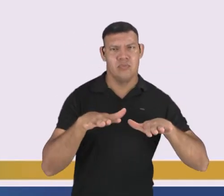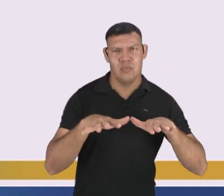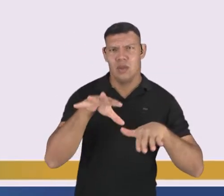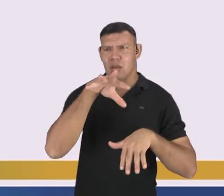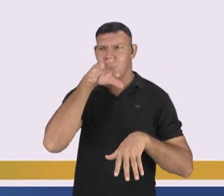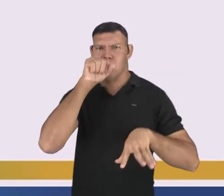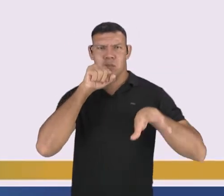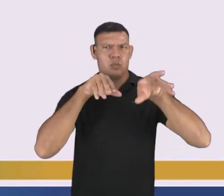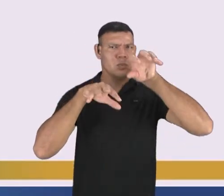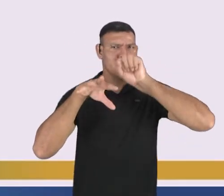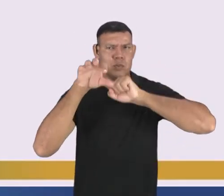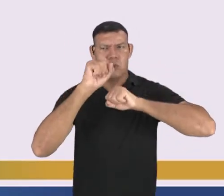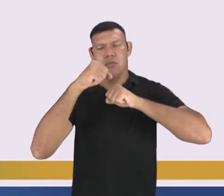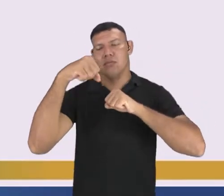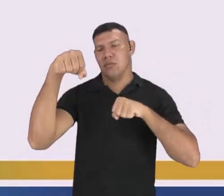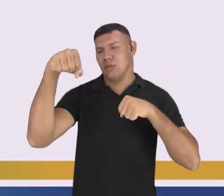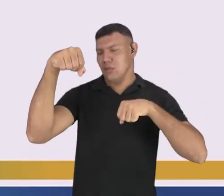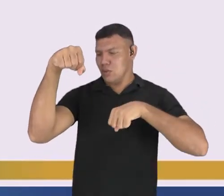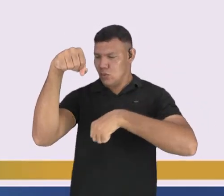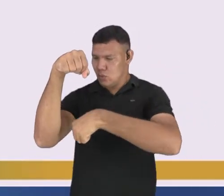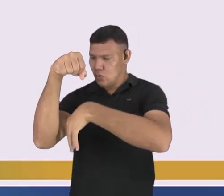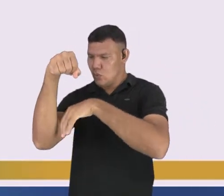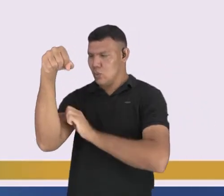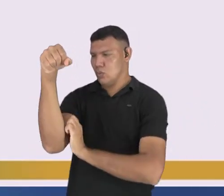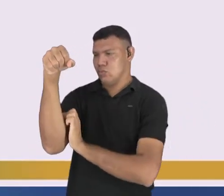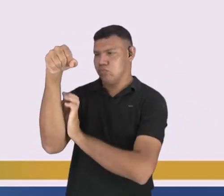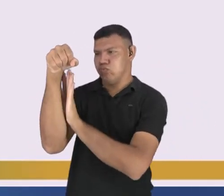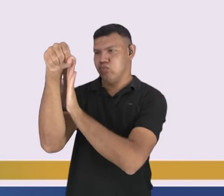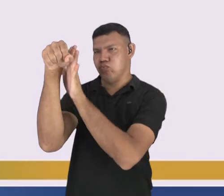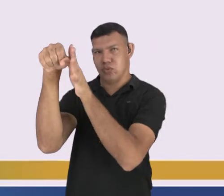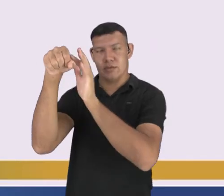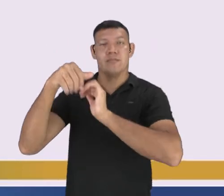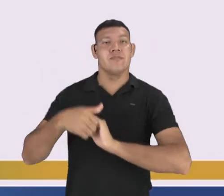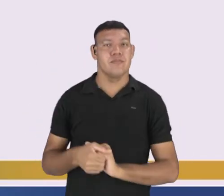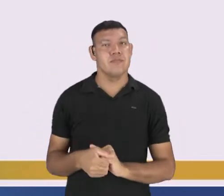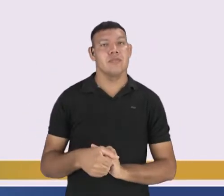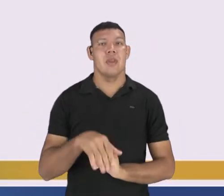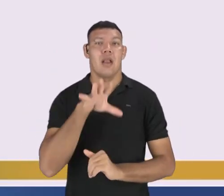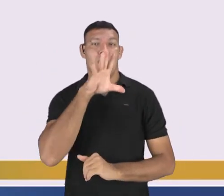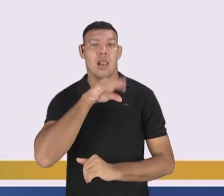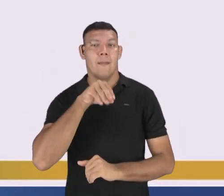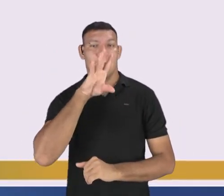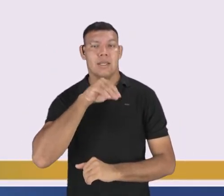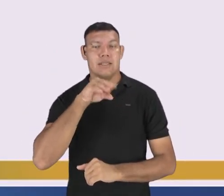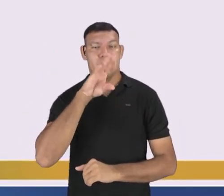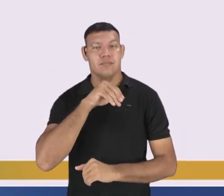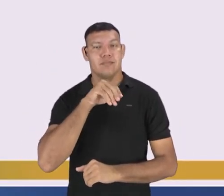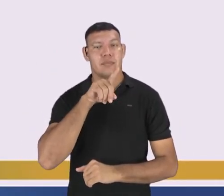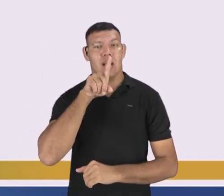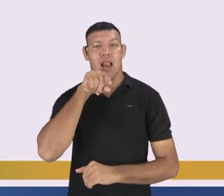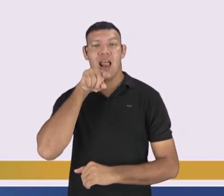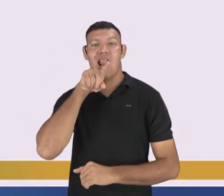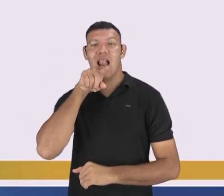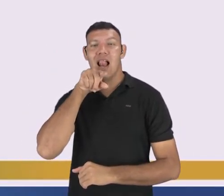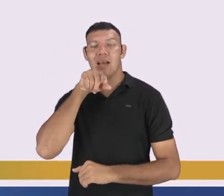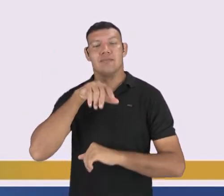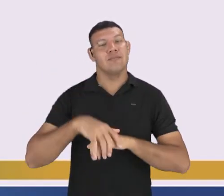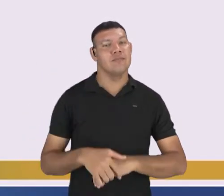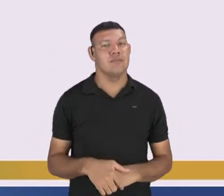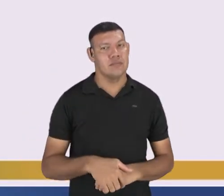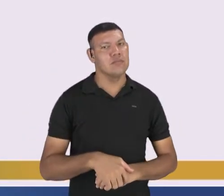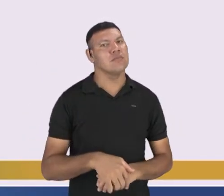essas informações e envia para o cérebro, que também processa essas informações. O paladar, né, no qual a nossa língua é o principal